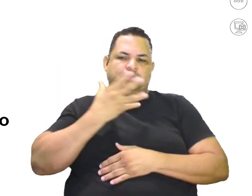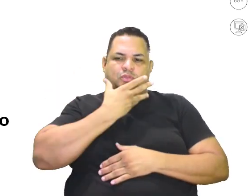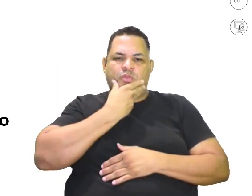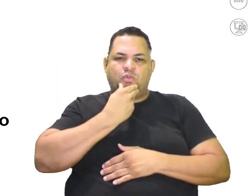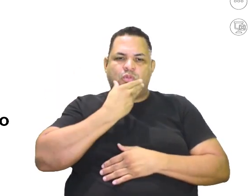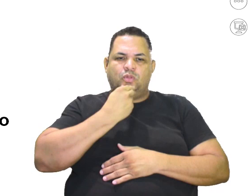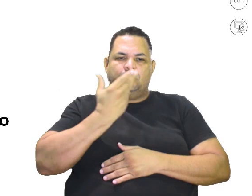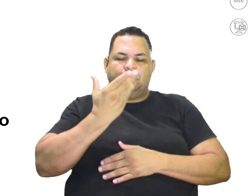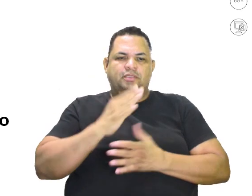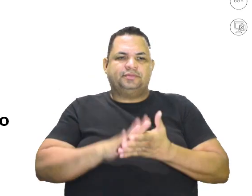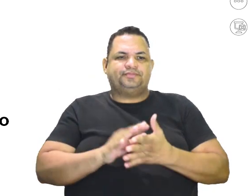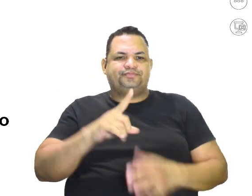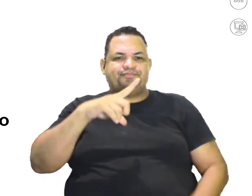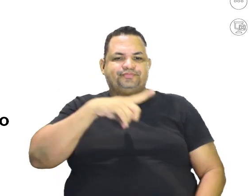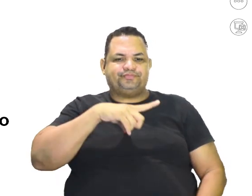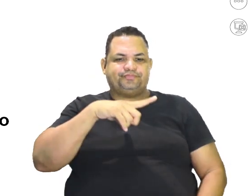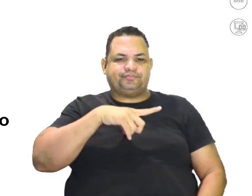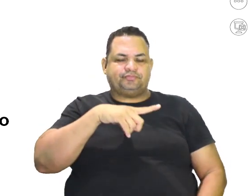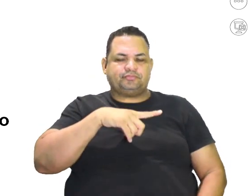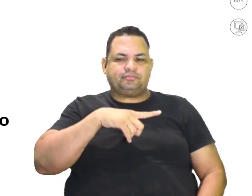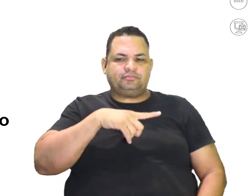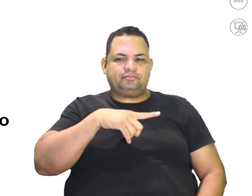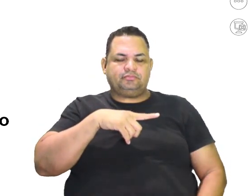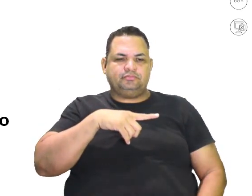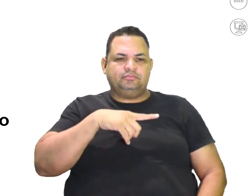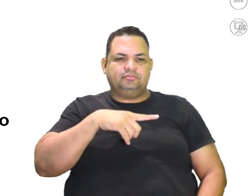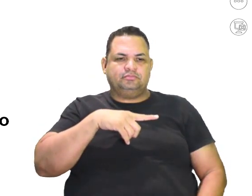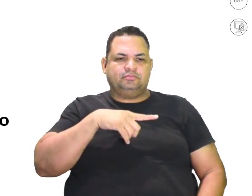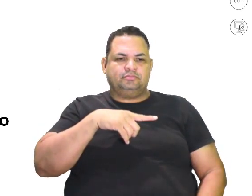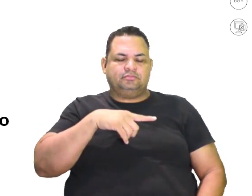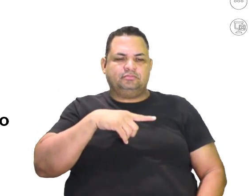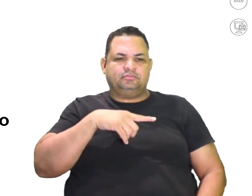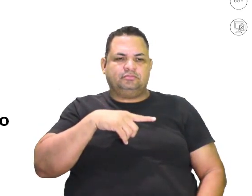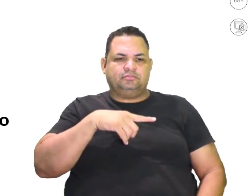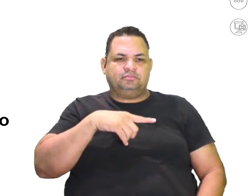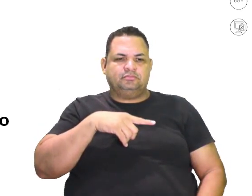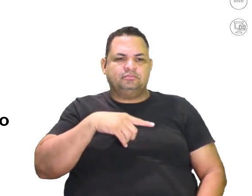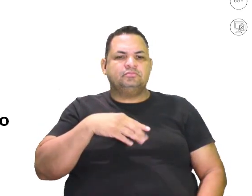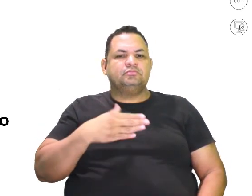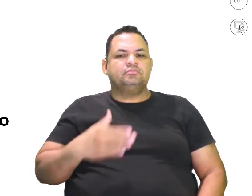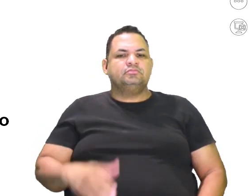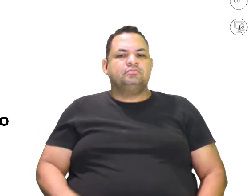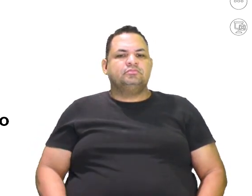que ele vai ter uma grande